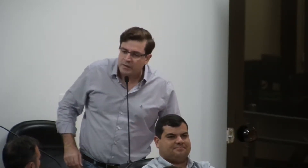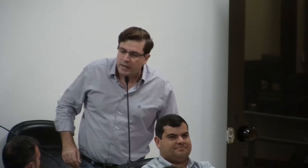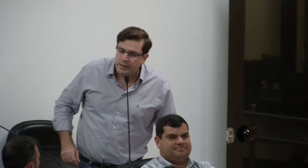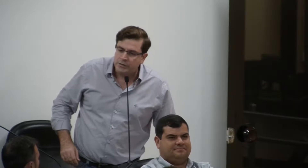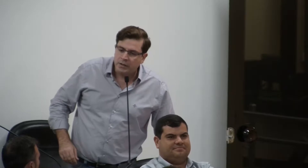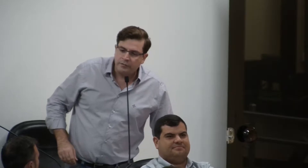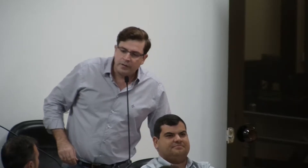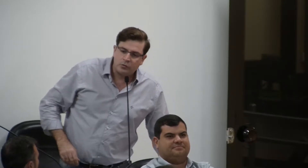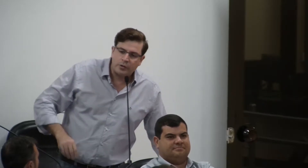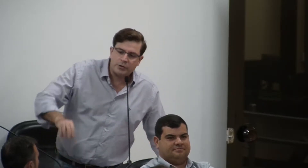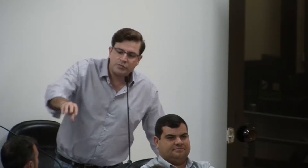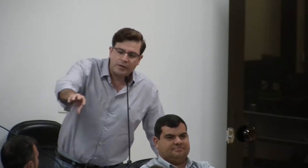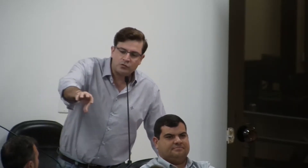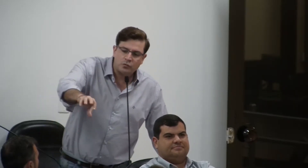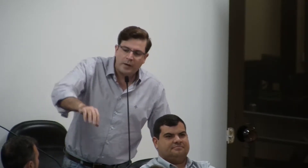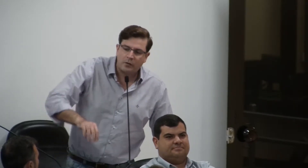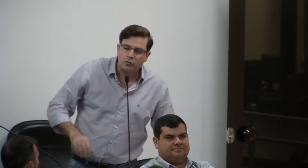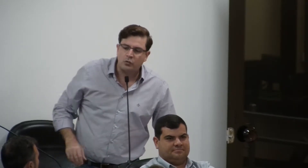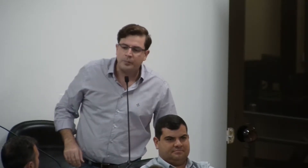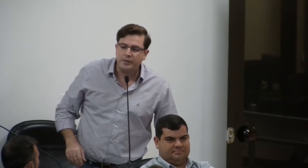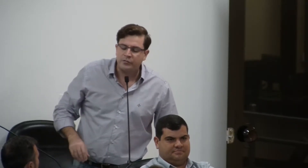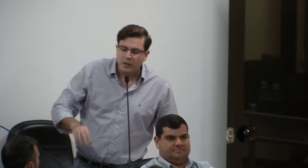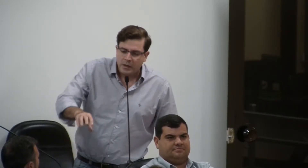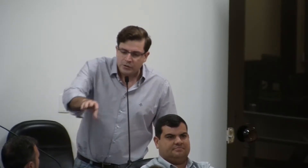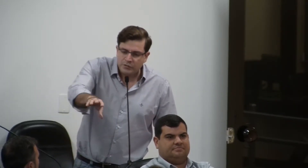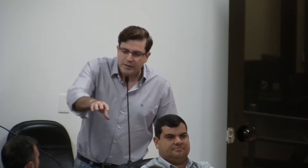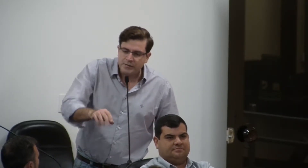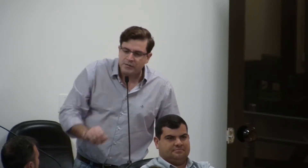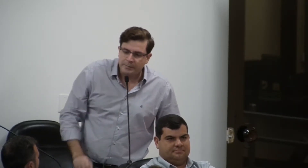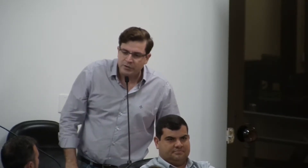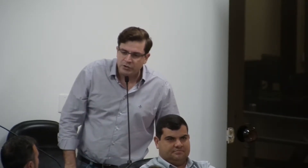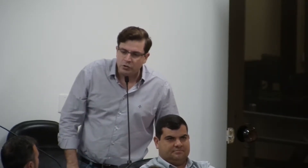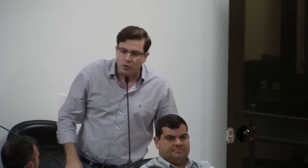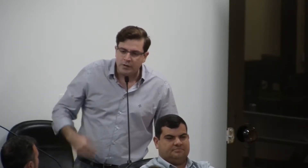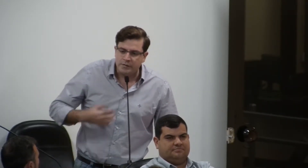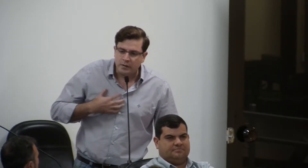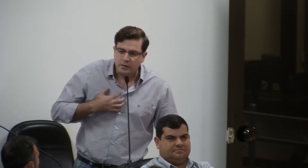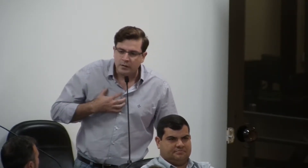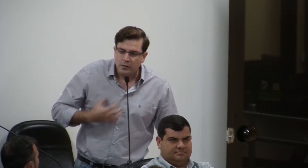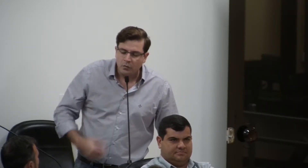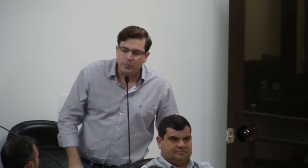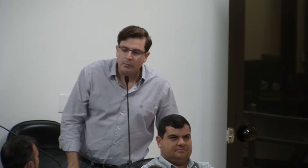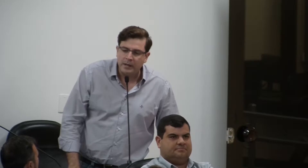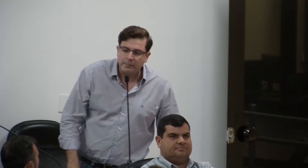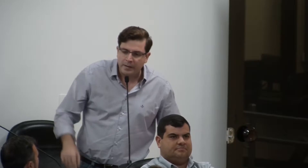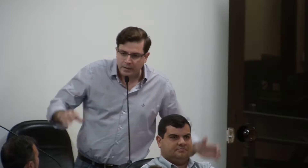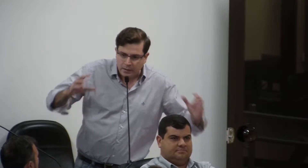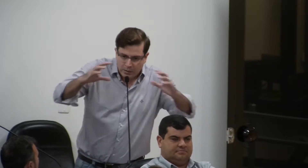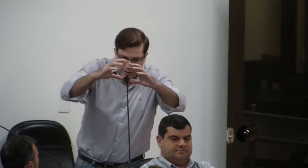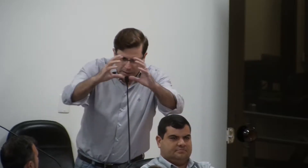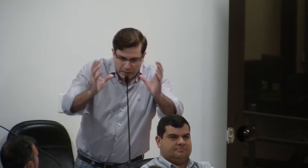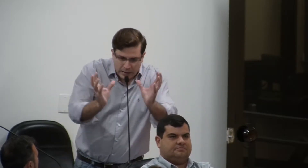uma insuficiência cardíaca, vereador, a gente faz um eco-doppler, a gente faz exame, a gente dosa o